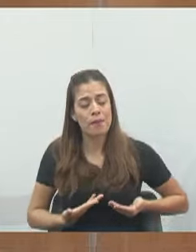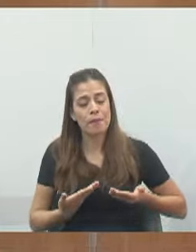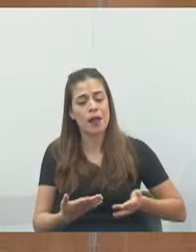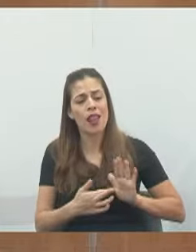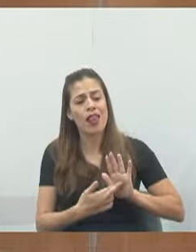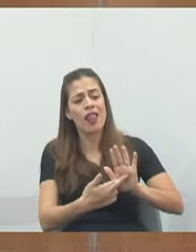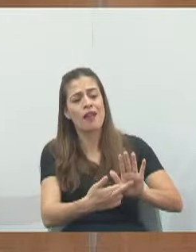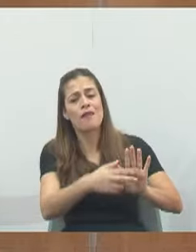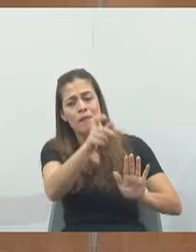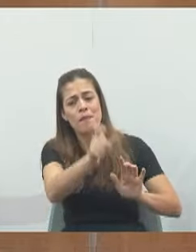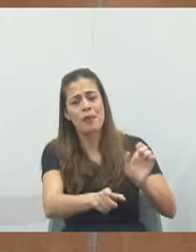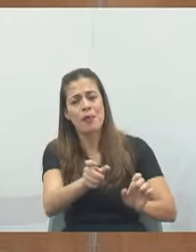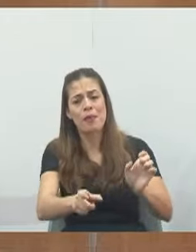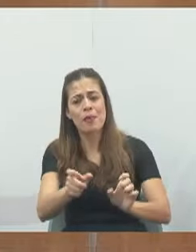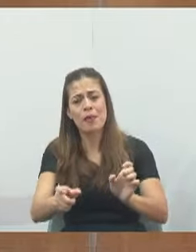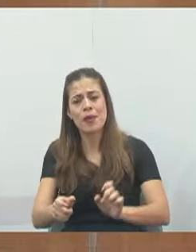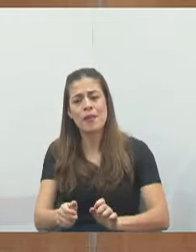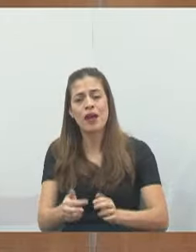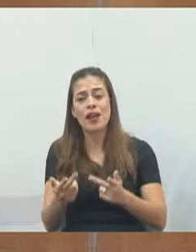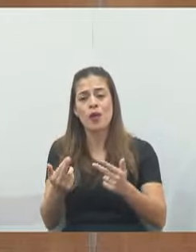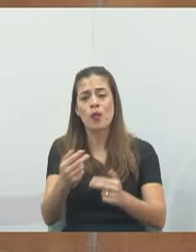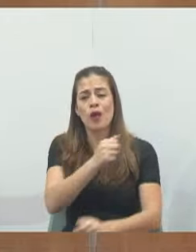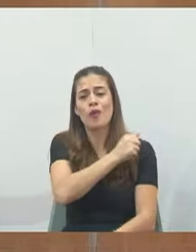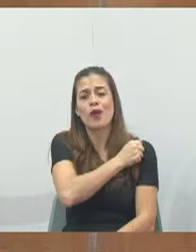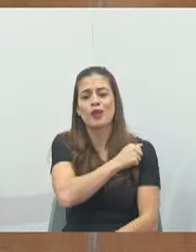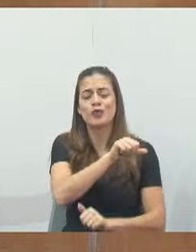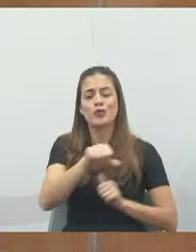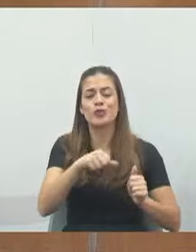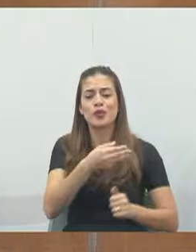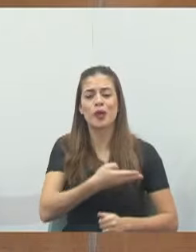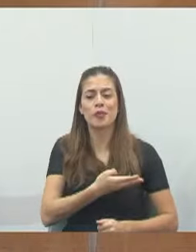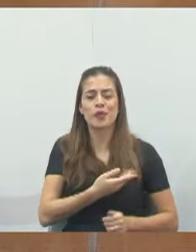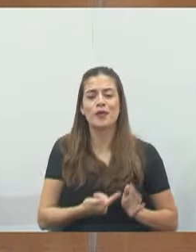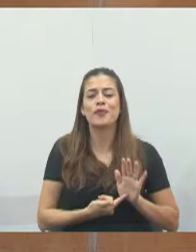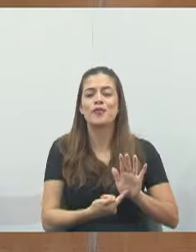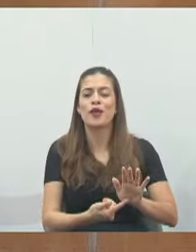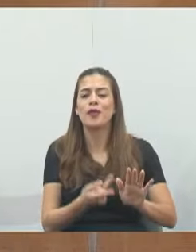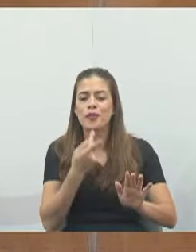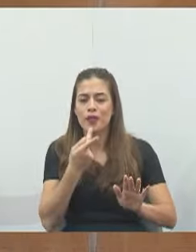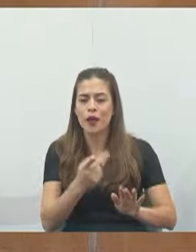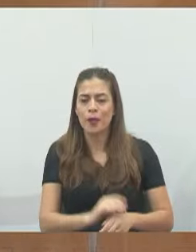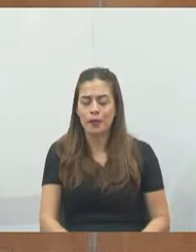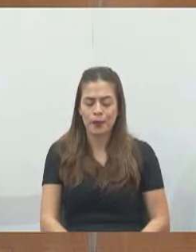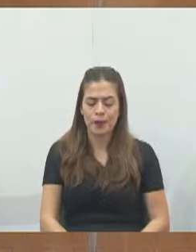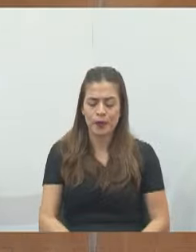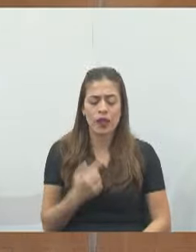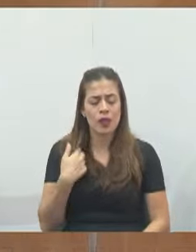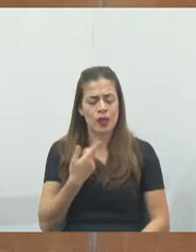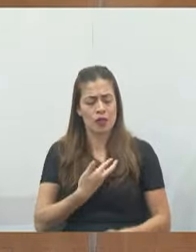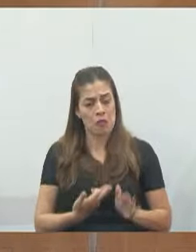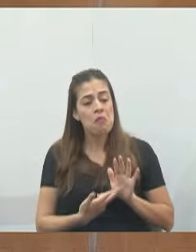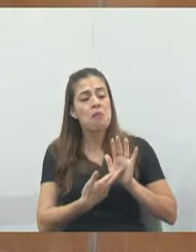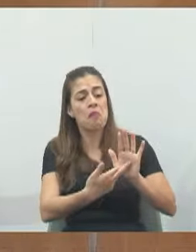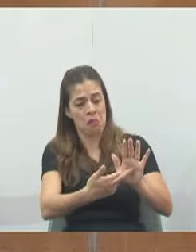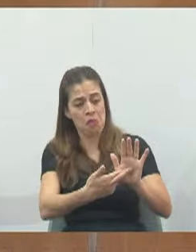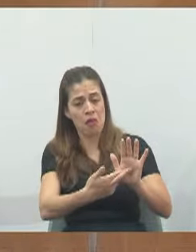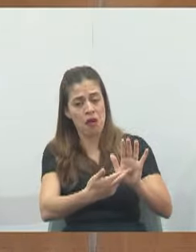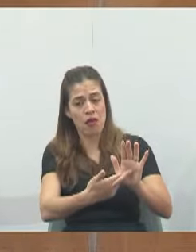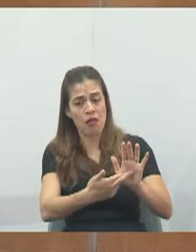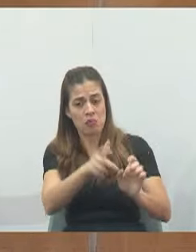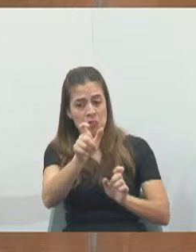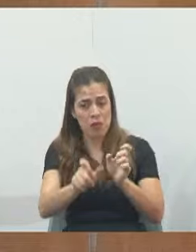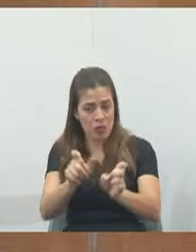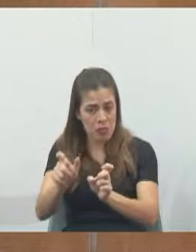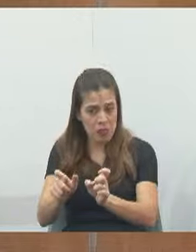como referência para muitos, como um aluno seu, que se tornou seu amigo, colocou. Nós somos referência para muitos, então,